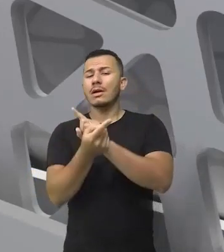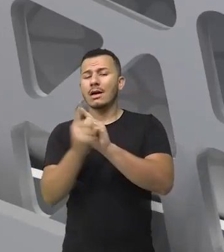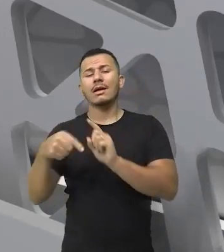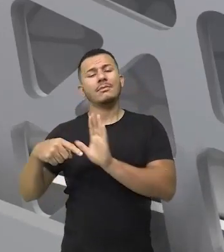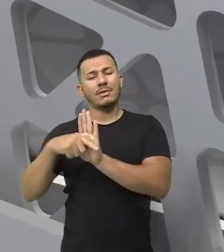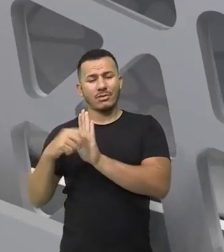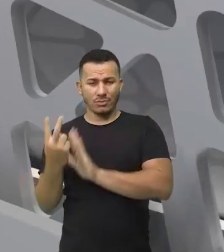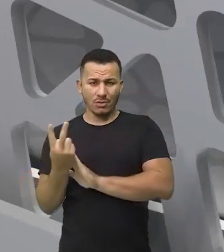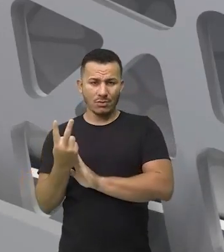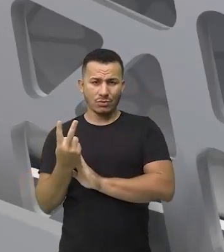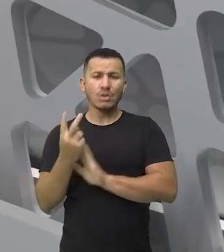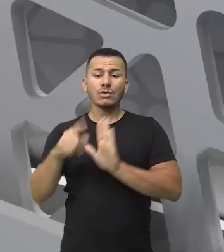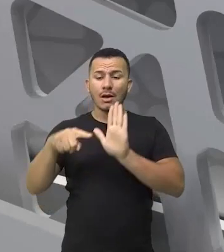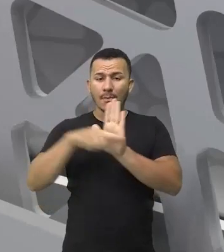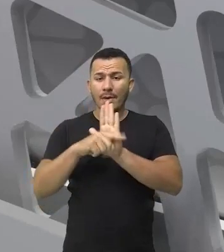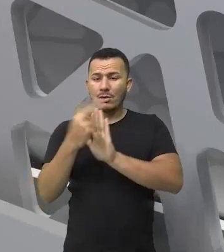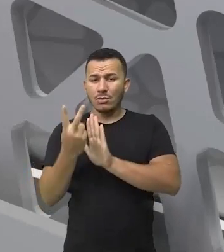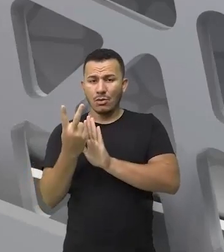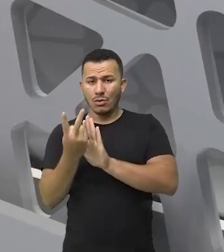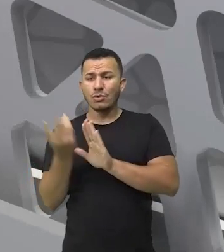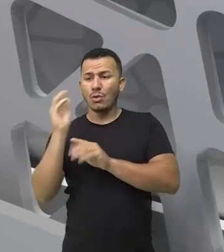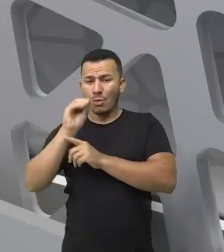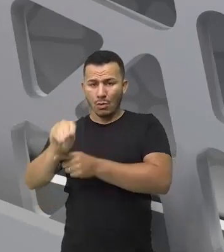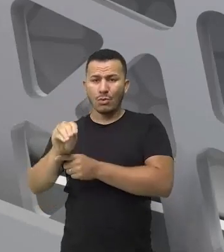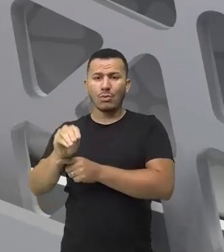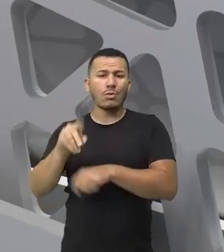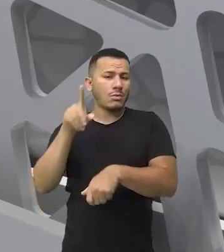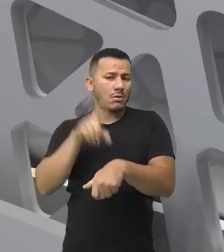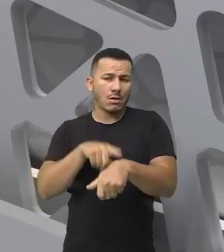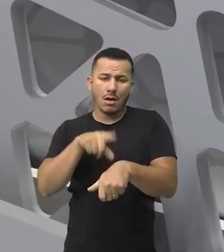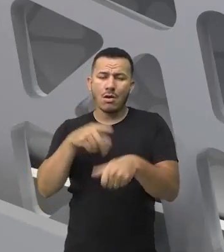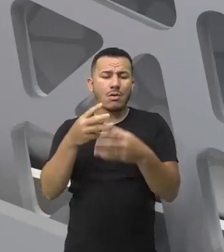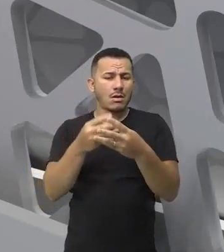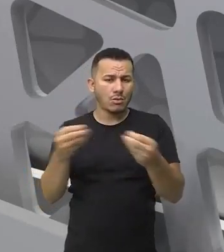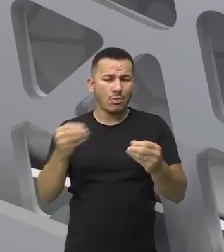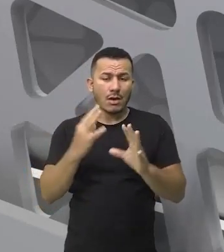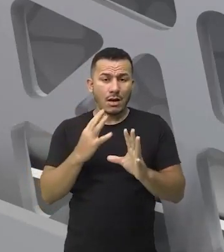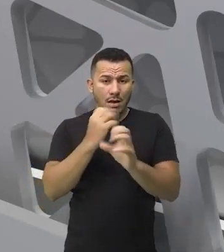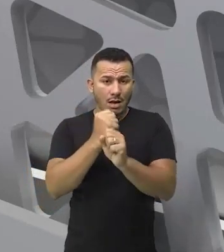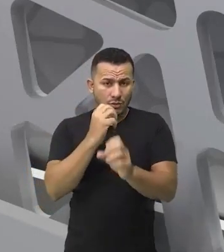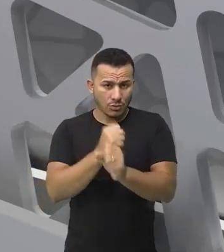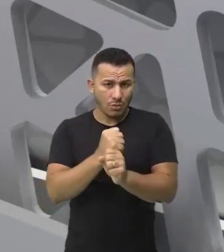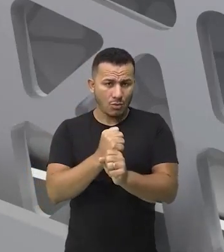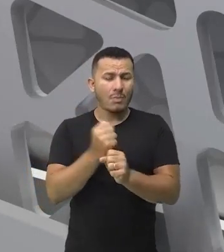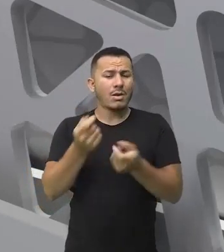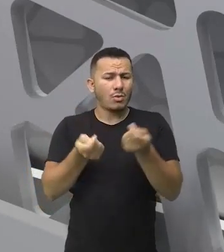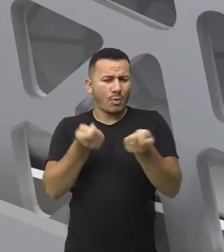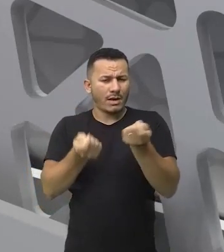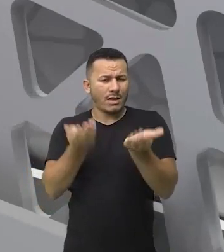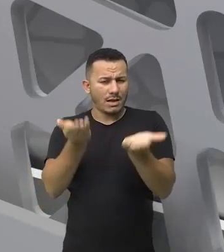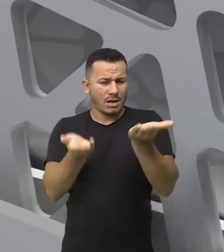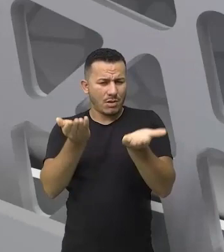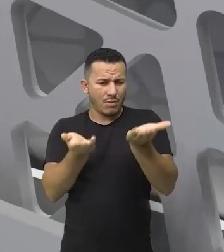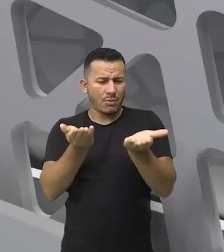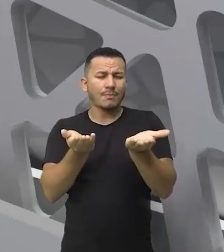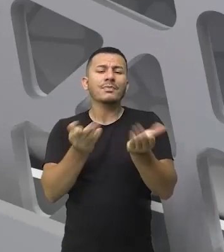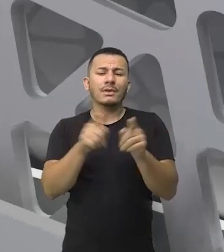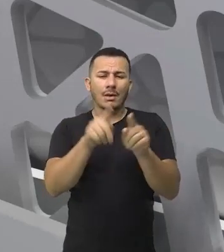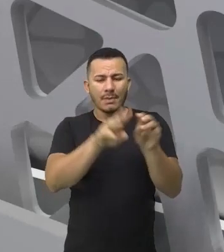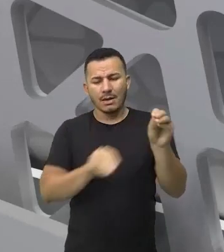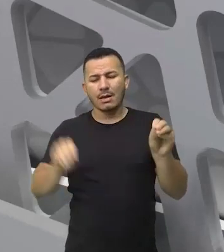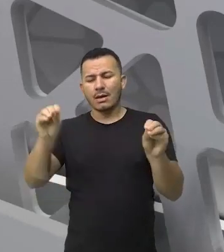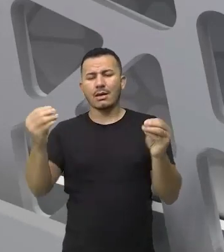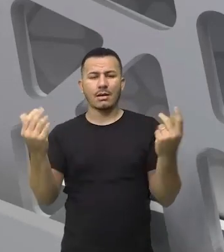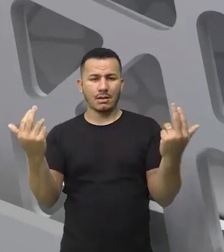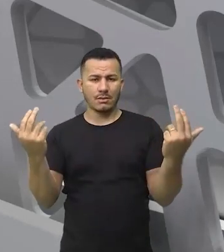de mais 2? Menos 2. Quando eu coloquei no primeiro menos 2, automaticamente, pelo princípio do equilíbrio, eu tenho que